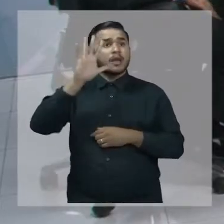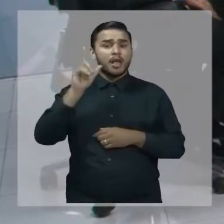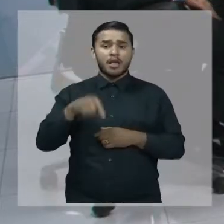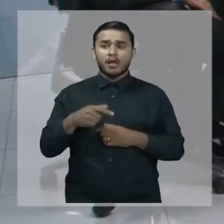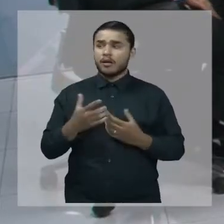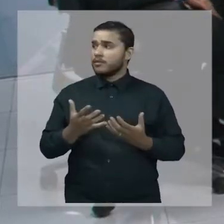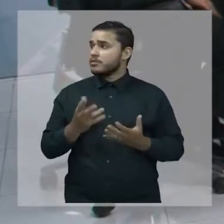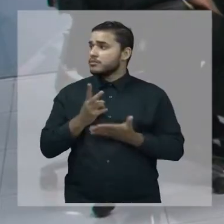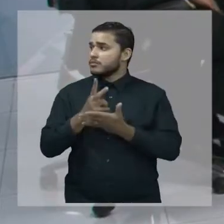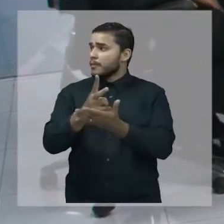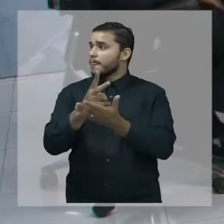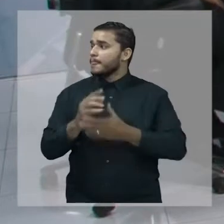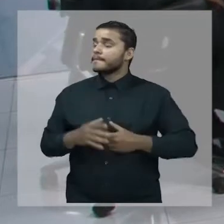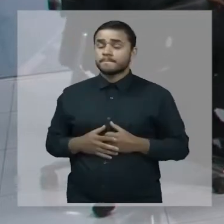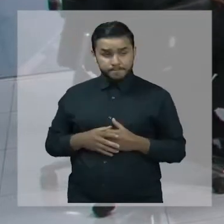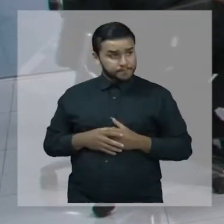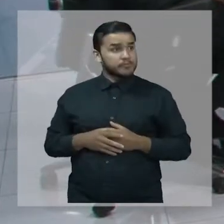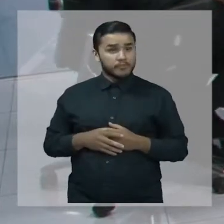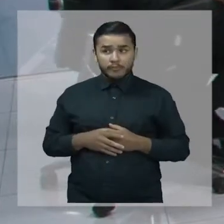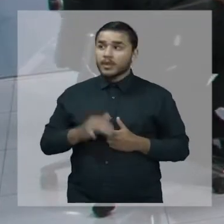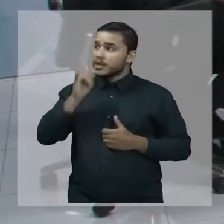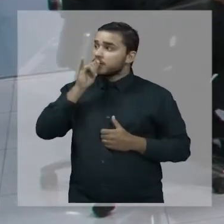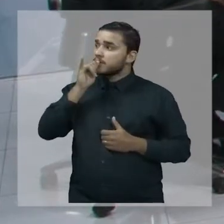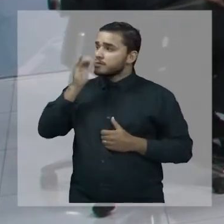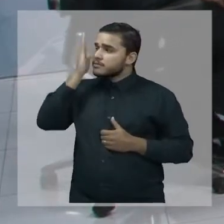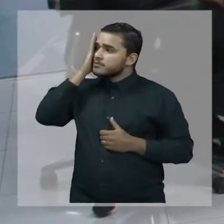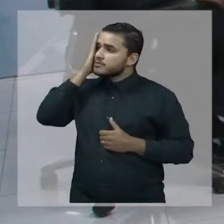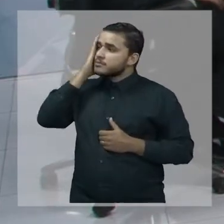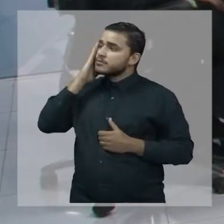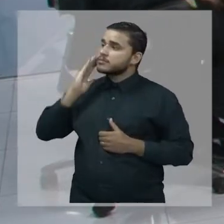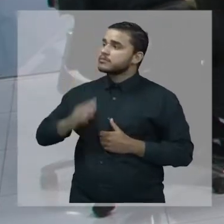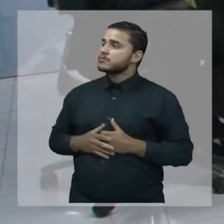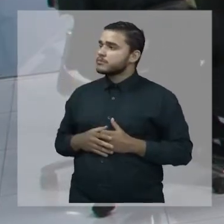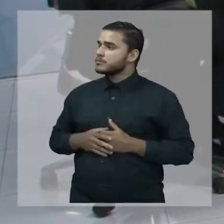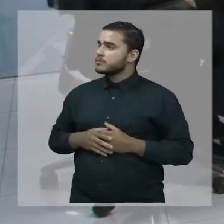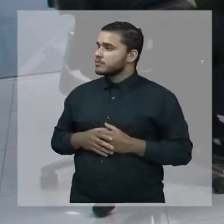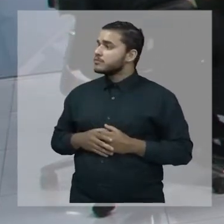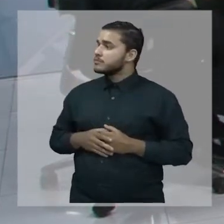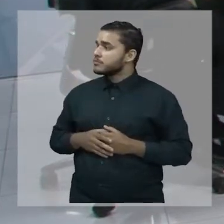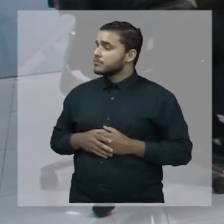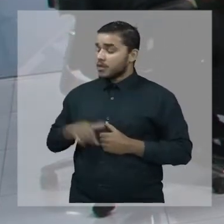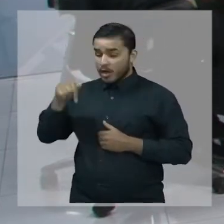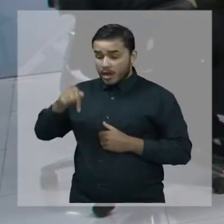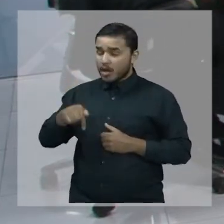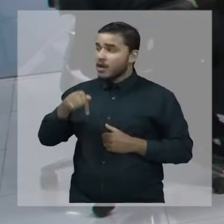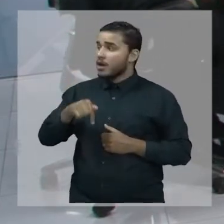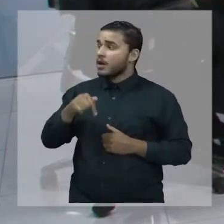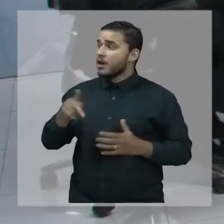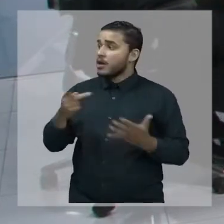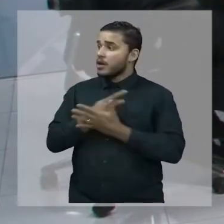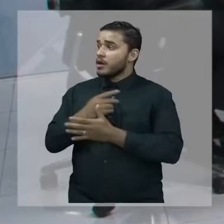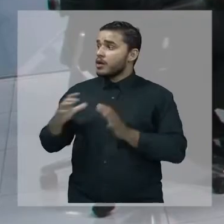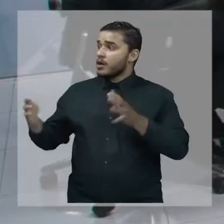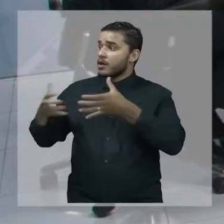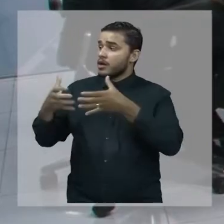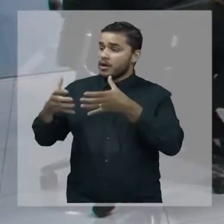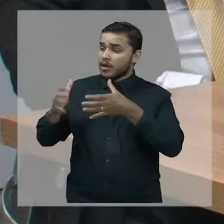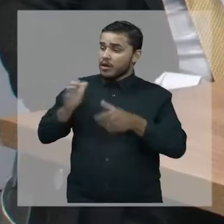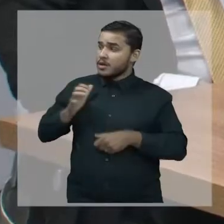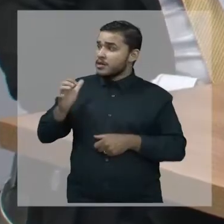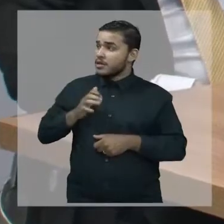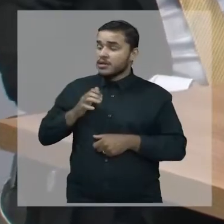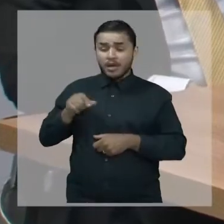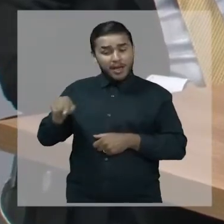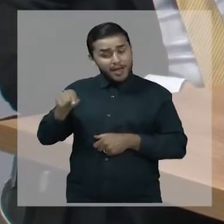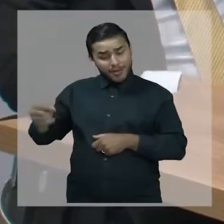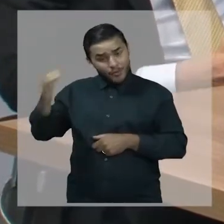Estado patrimonial. E sabe E o Estado patrimonialista por Patronato. conta, Que o por Joaquim conta, Levy, não, no por governo conta Dilma, da elite, quebrou. por conta da elite privada